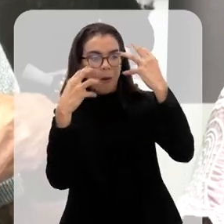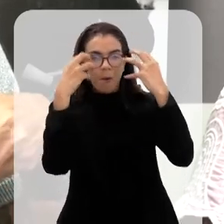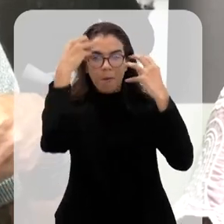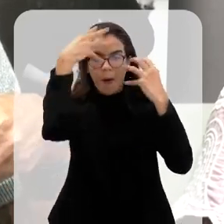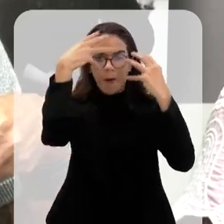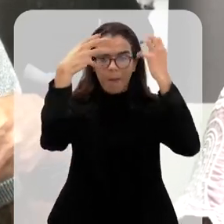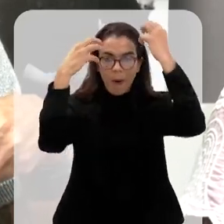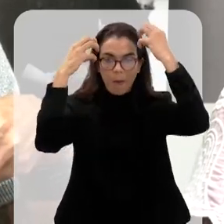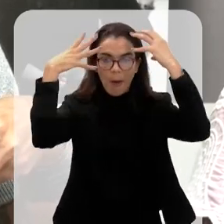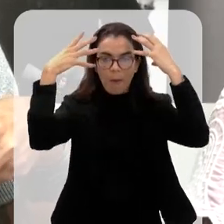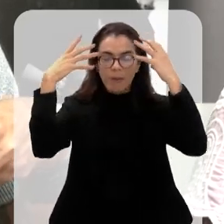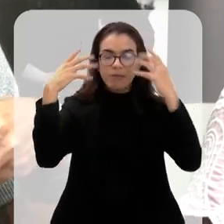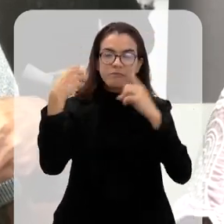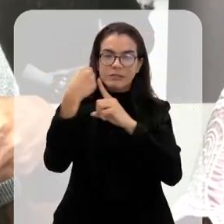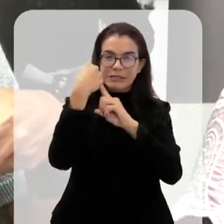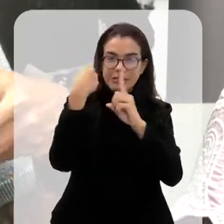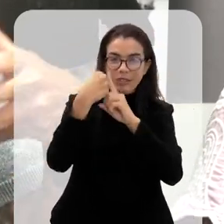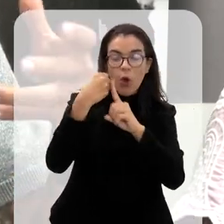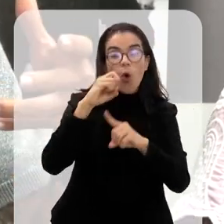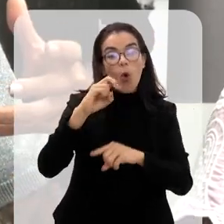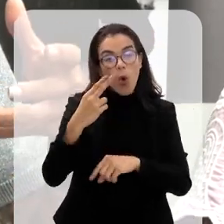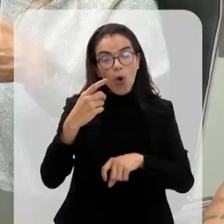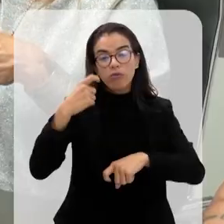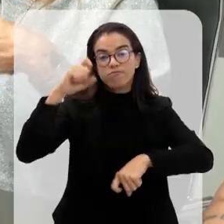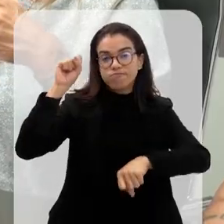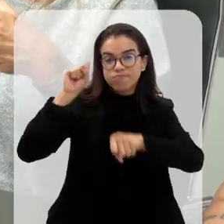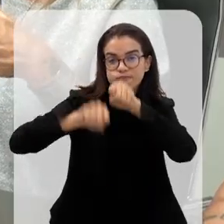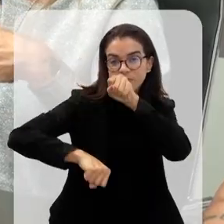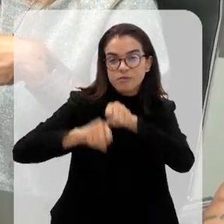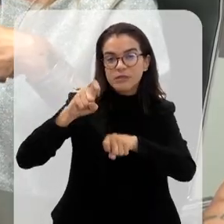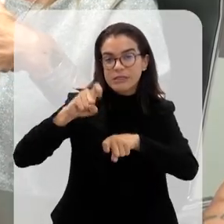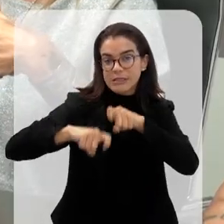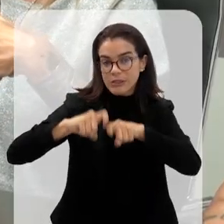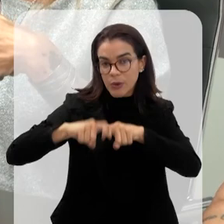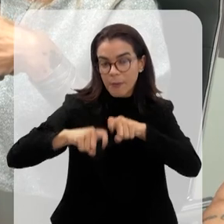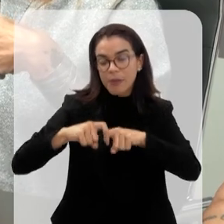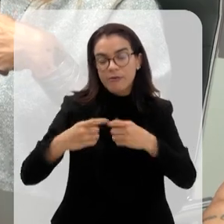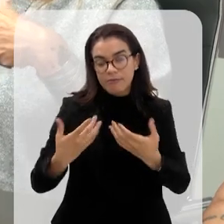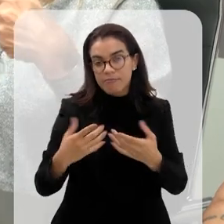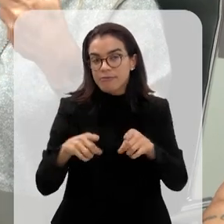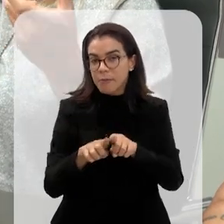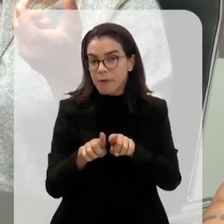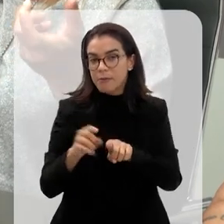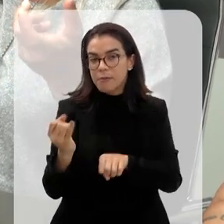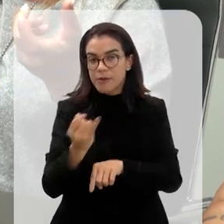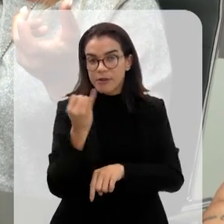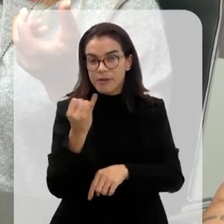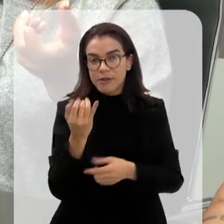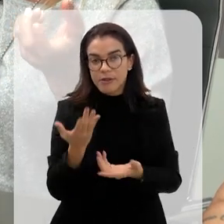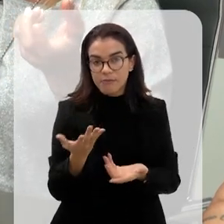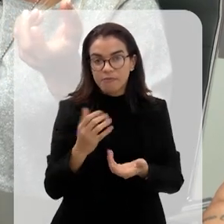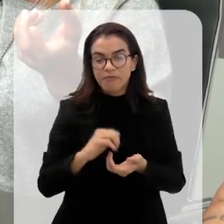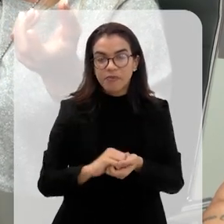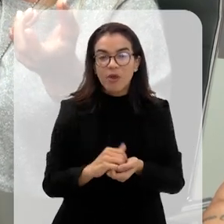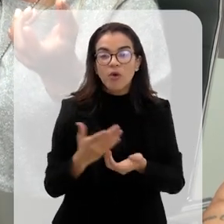mulher agredida fisicamente ou sexualmente, enfim. Então, isso é muito importante.